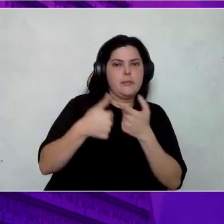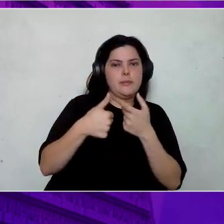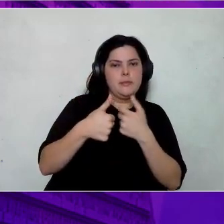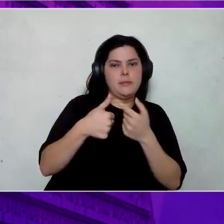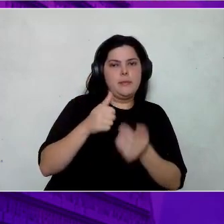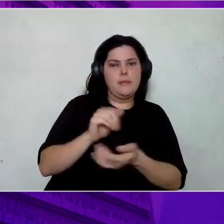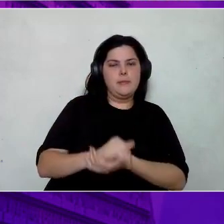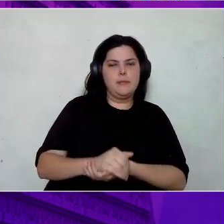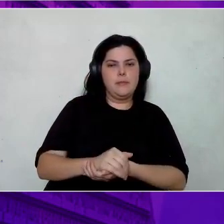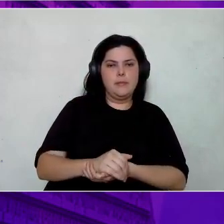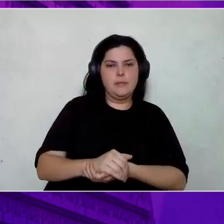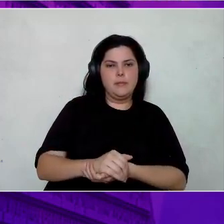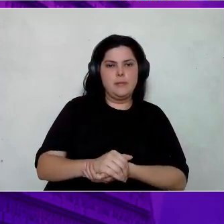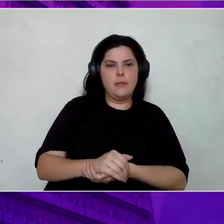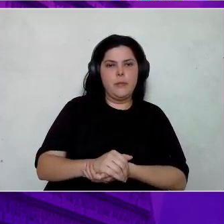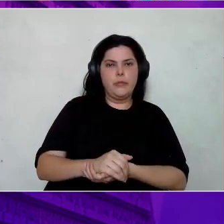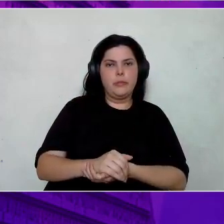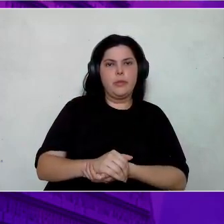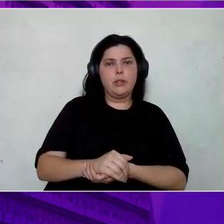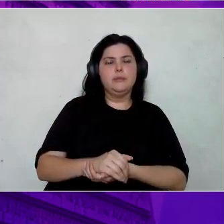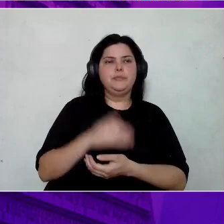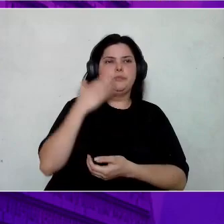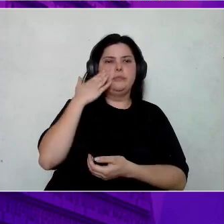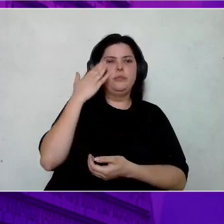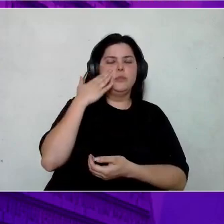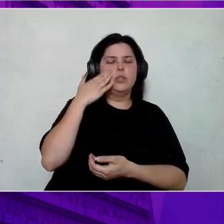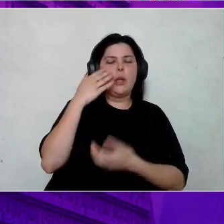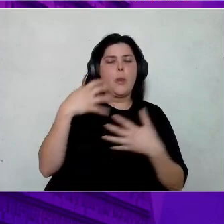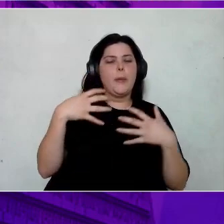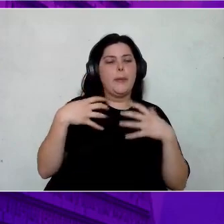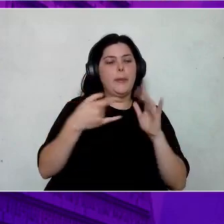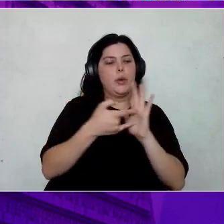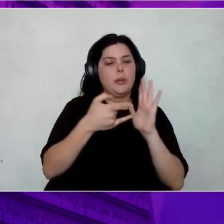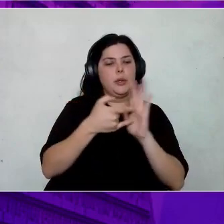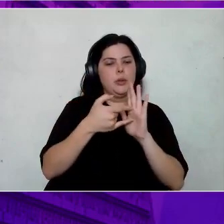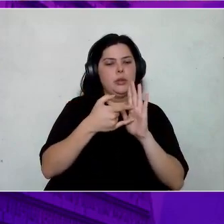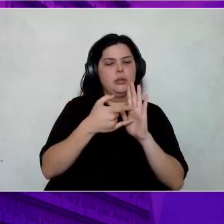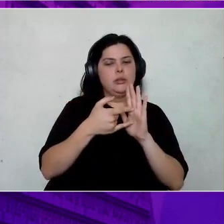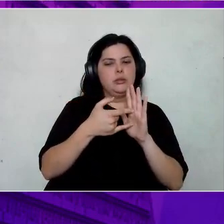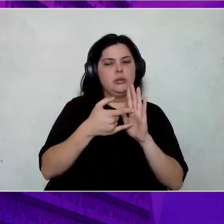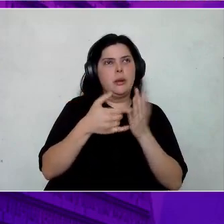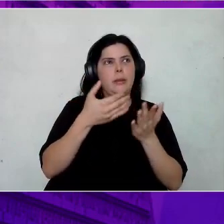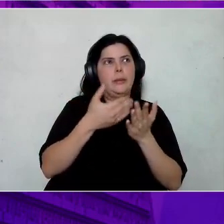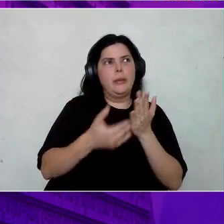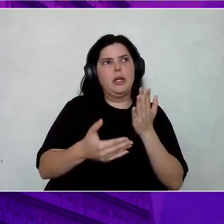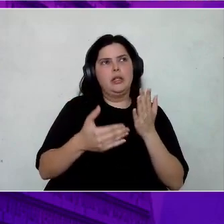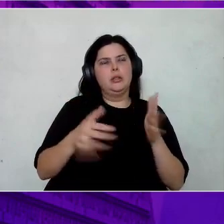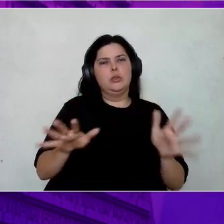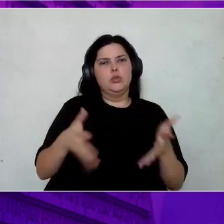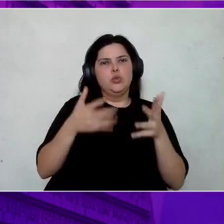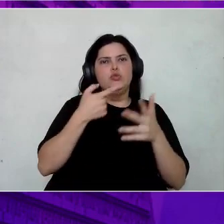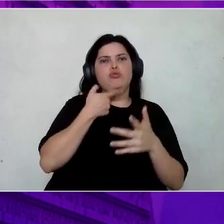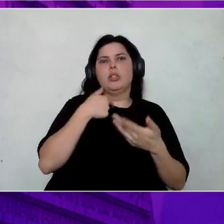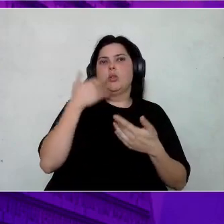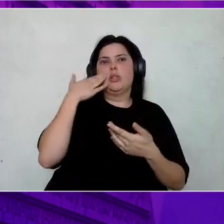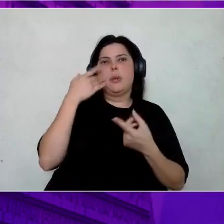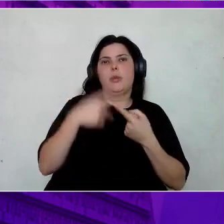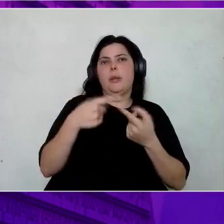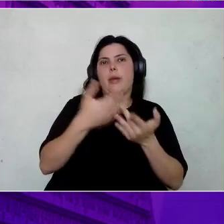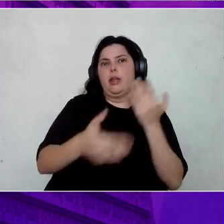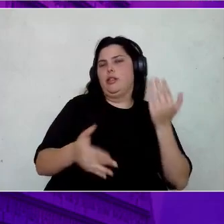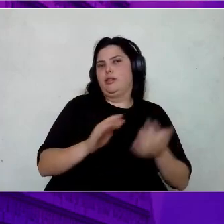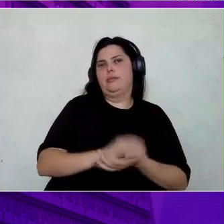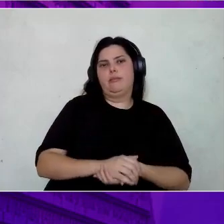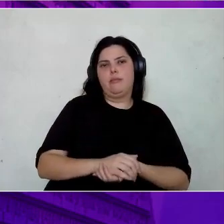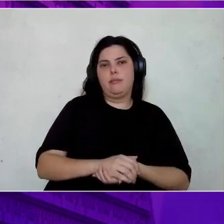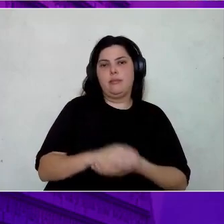tipo, eu sei o que deixa um programador desmotivado, né? Então, eu preciso tomar